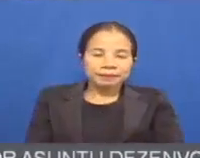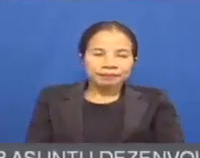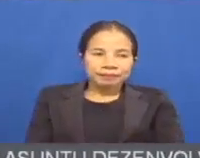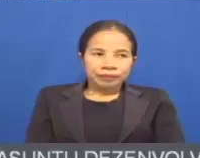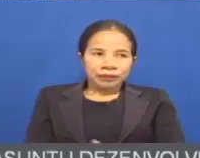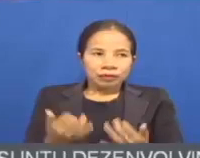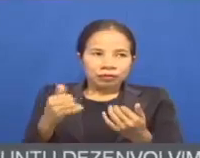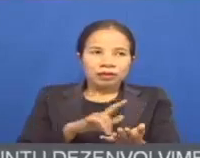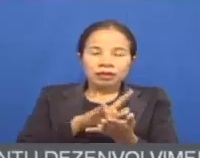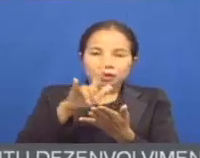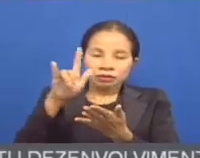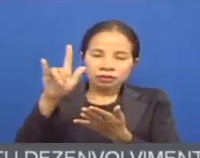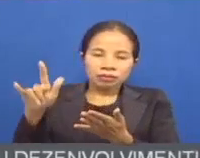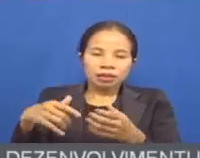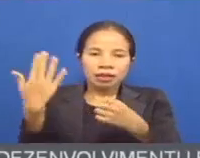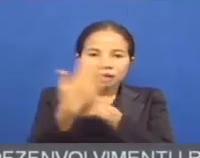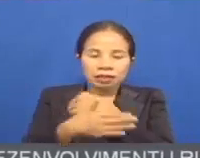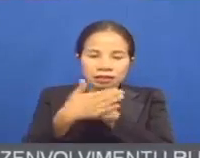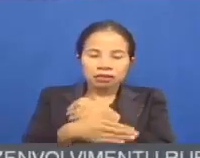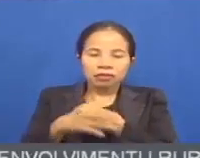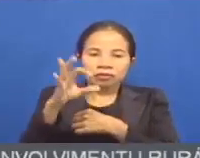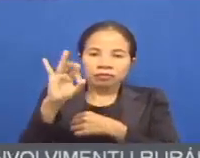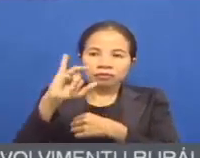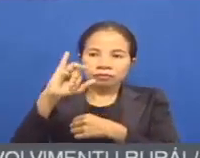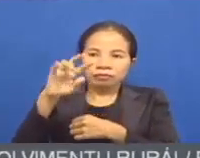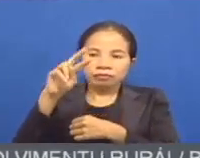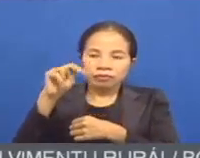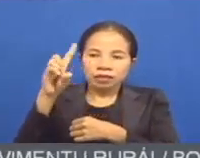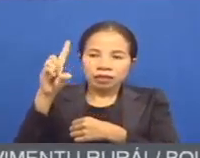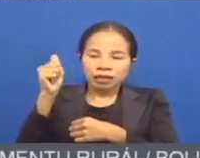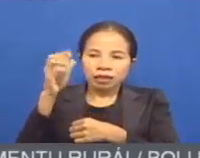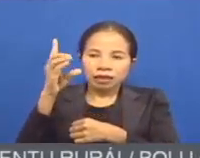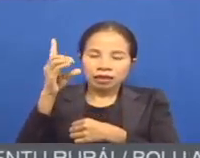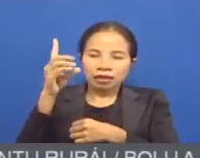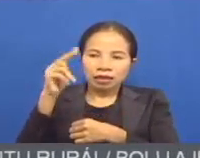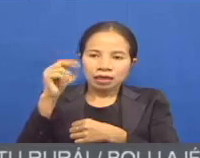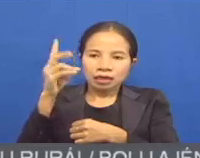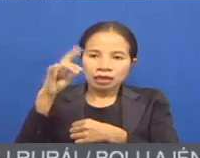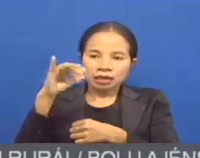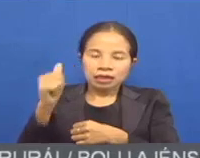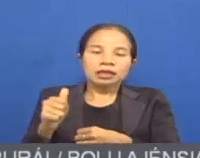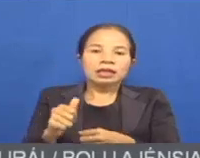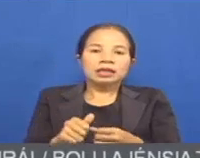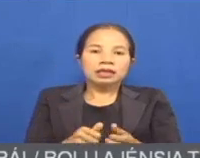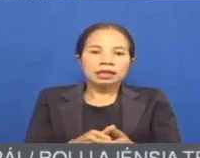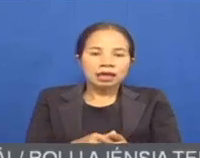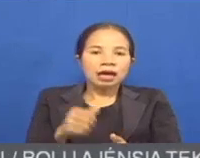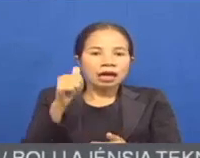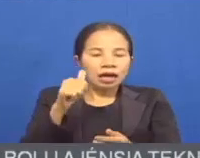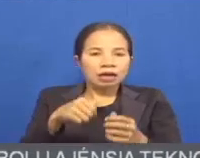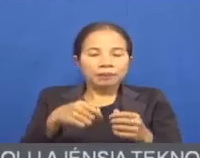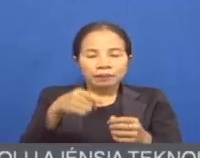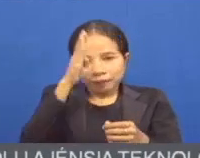Hoje tu deslocava a Finlândia, liu si Bali, a bandadeira meia-noite foi arrancava a Finlândia.